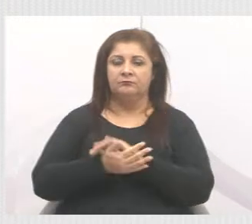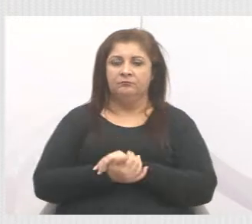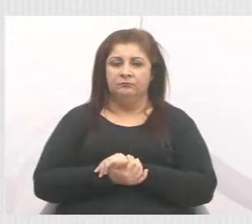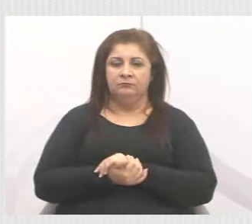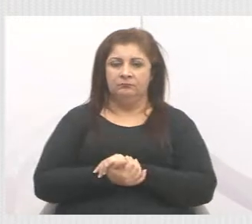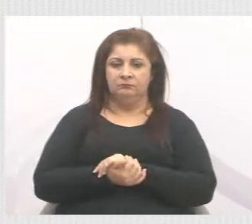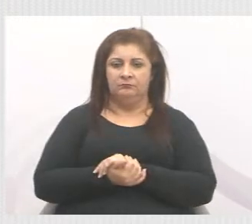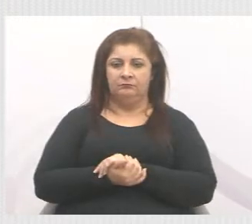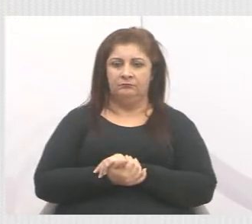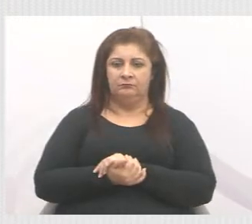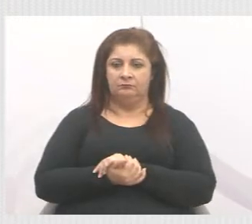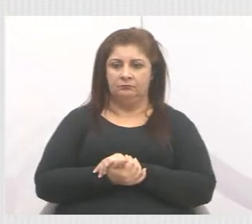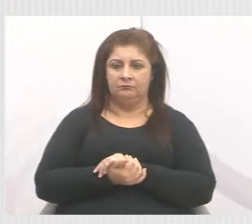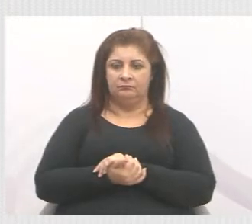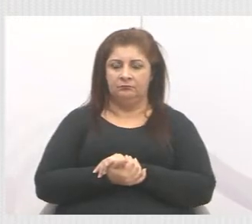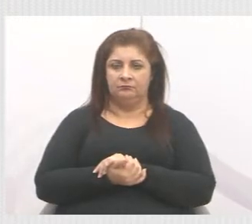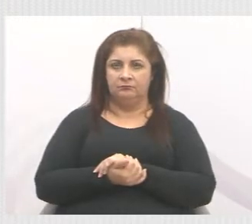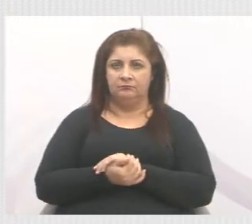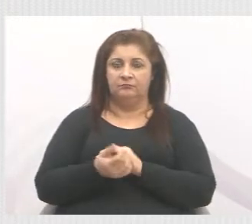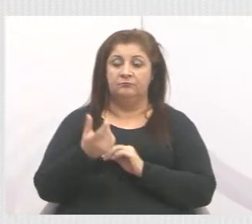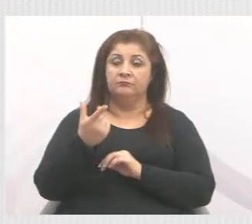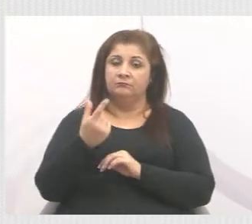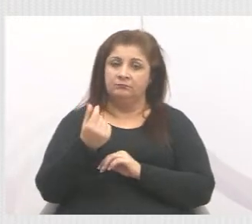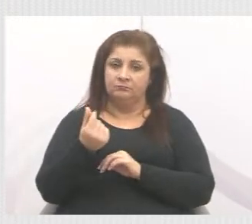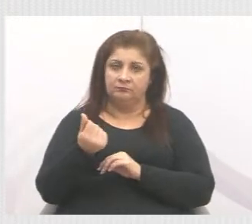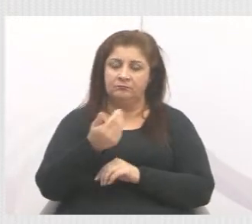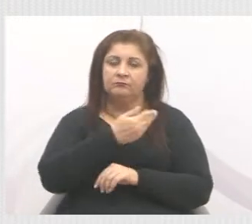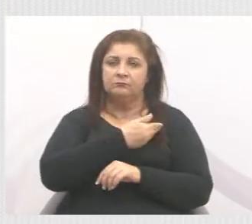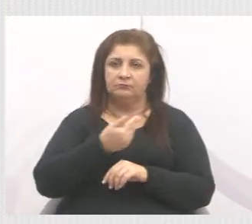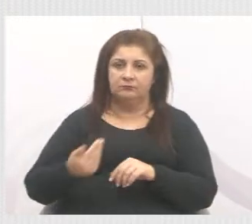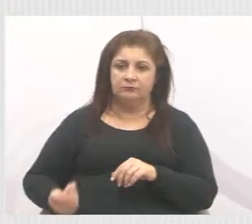do ano passado, mas tem de recurso do Tesouro, existe um